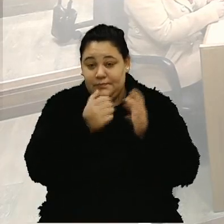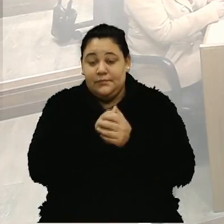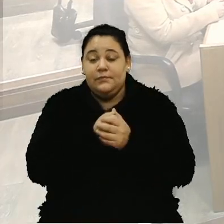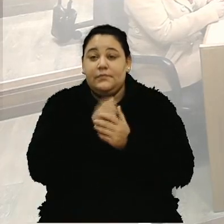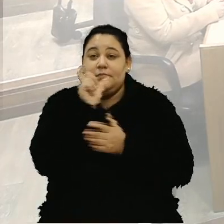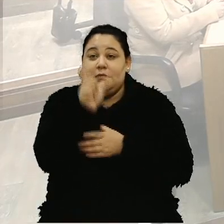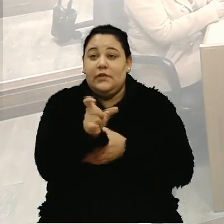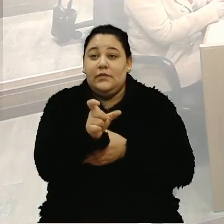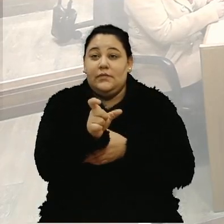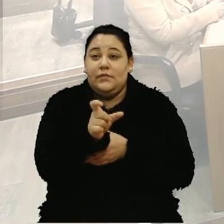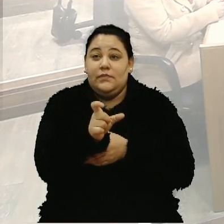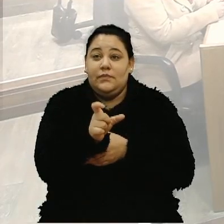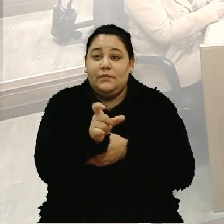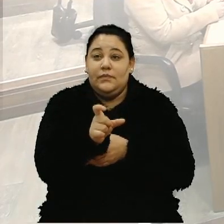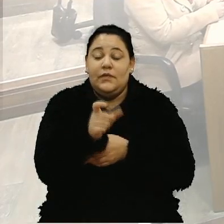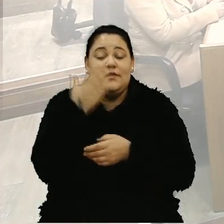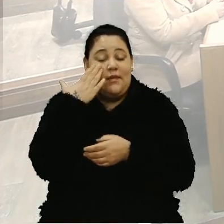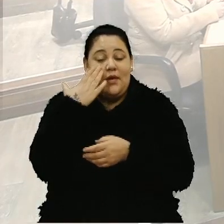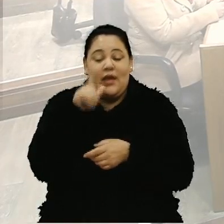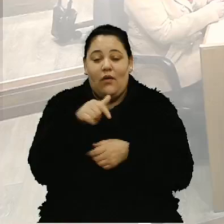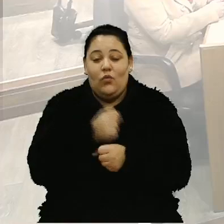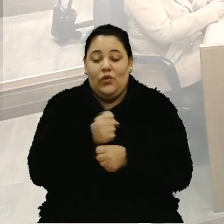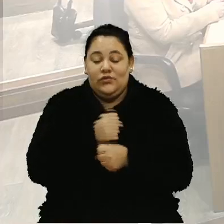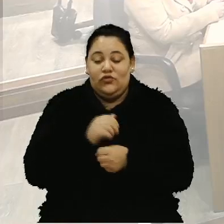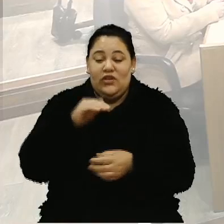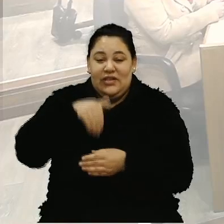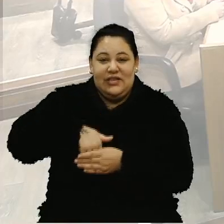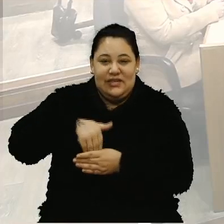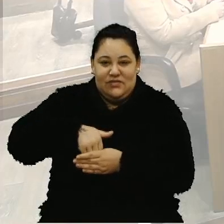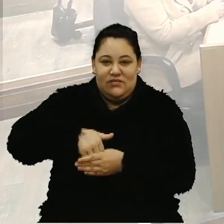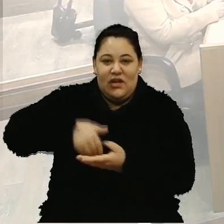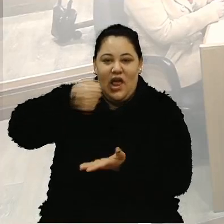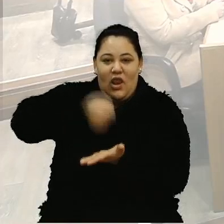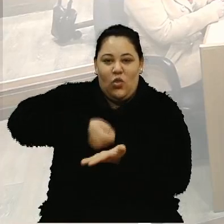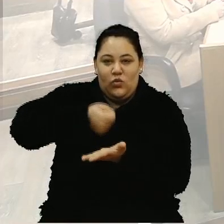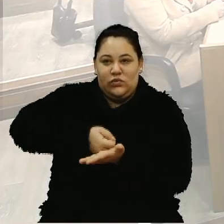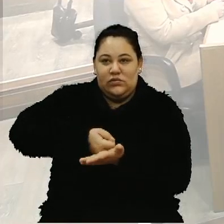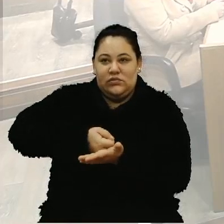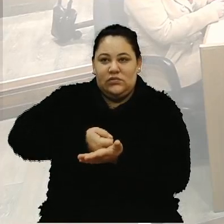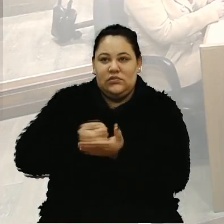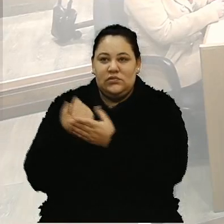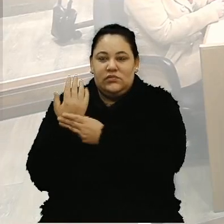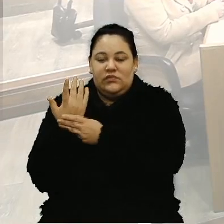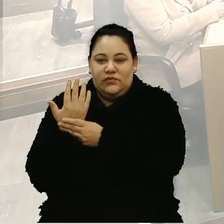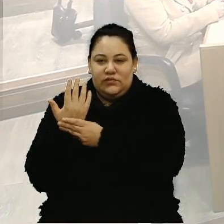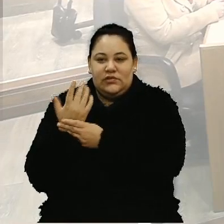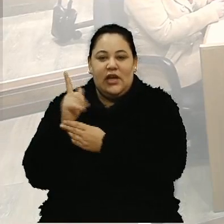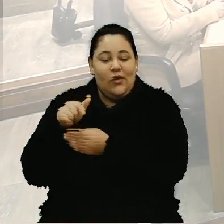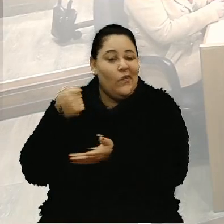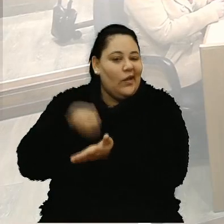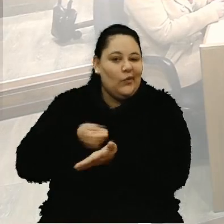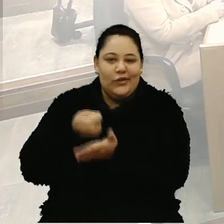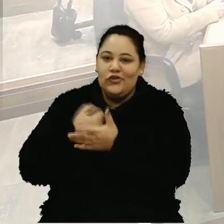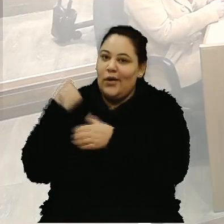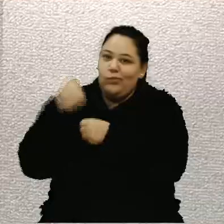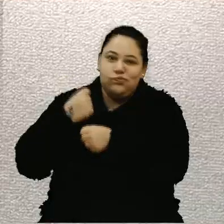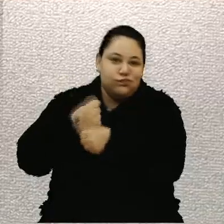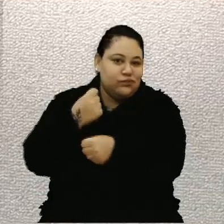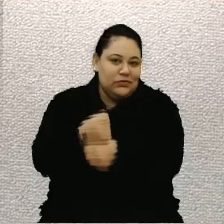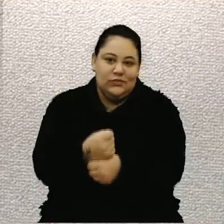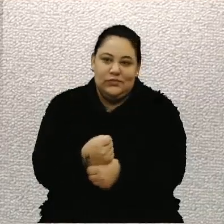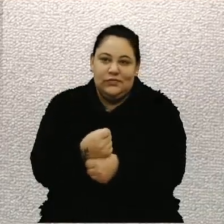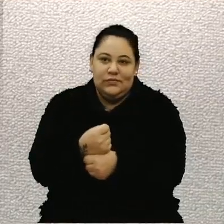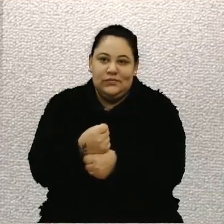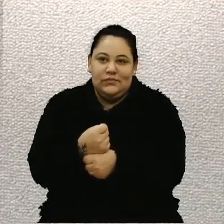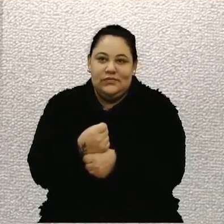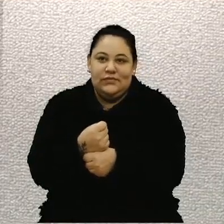pese ser um ano eleitoral, essa luta pela Universidade Federal é uma luta de décadas. E eu não